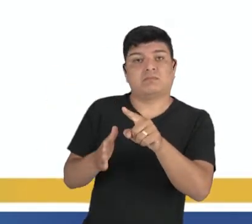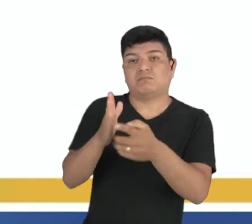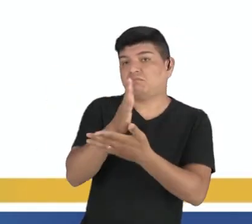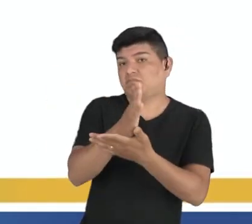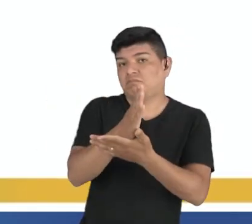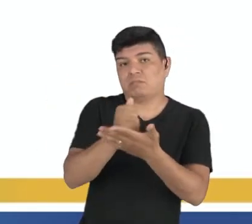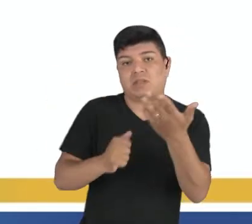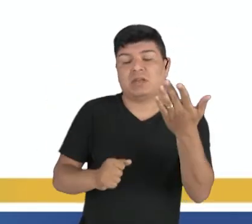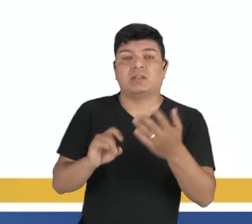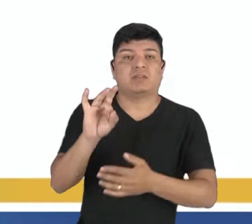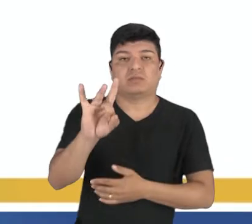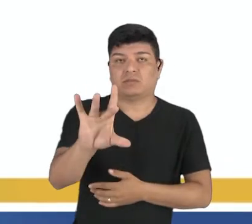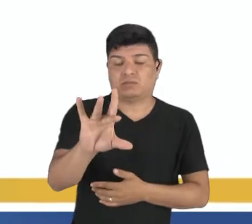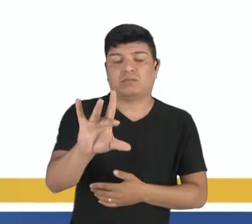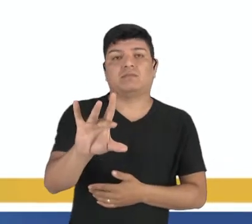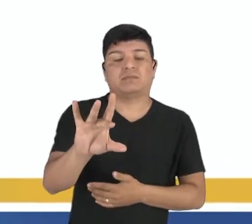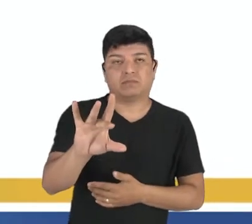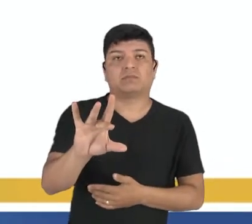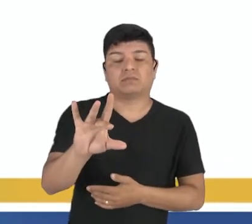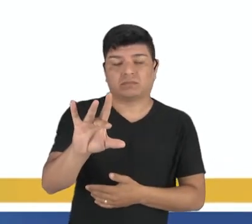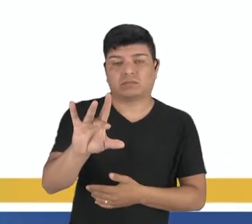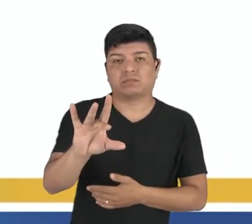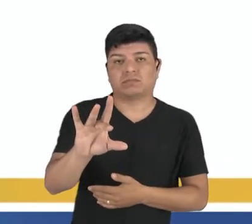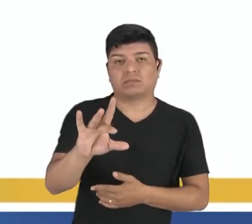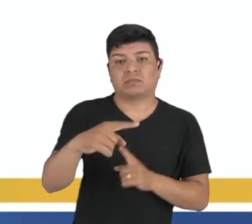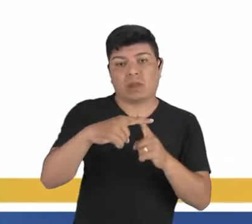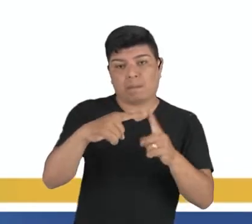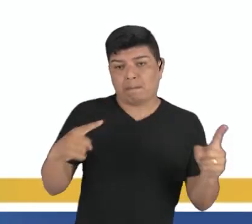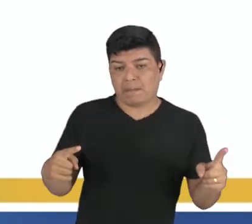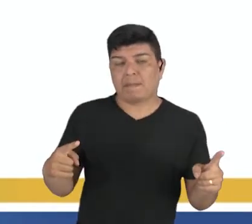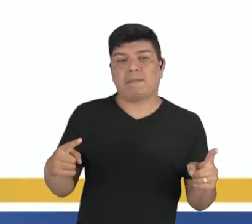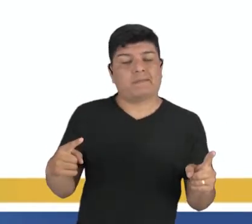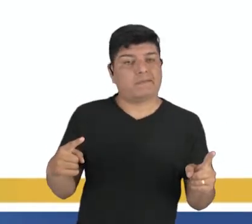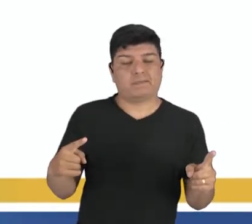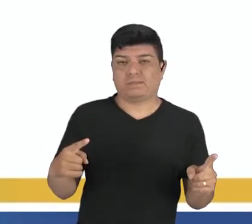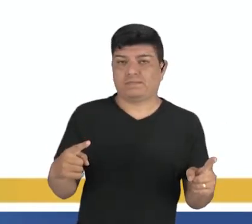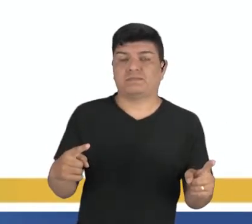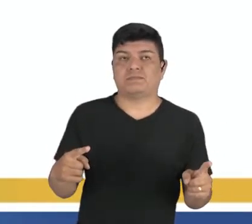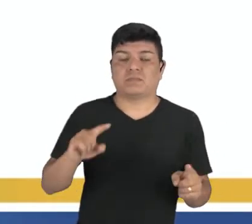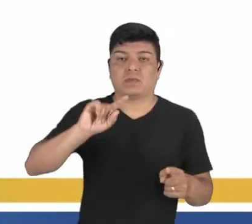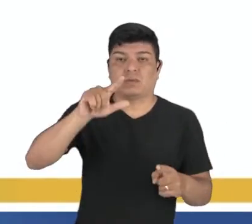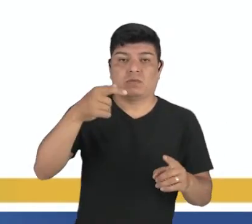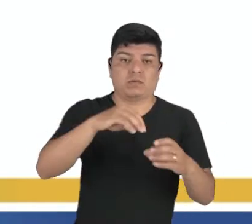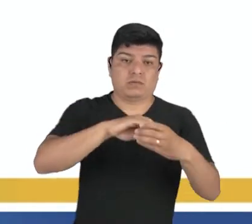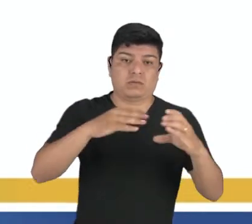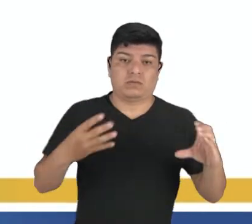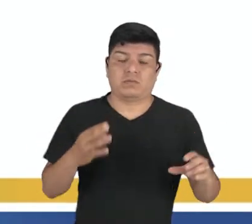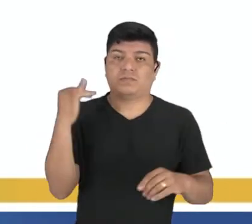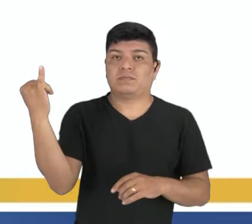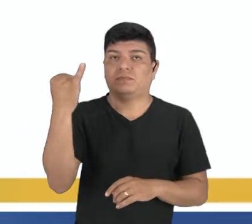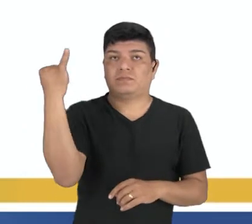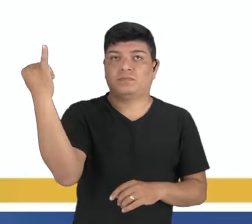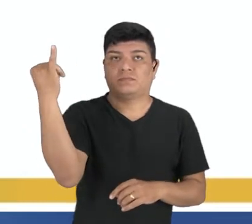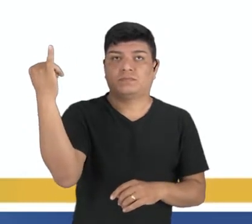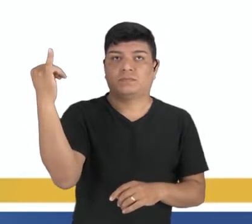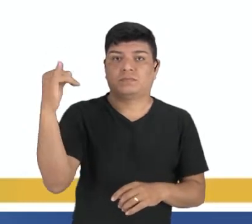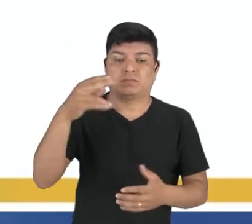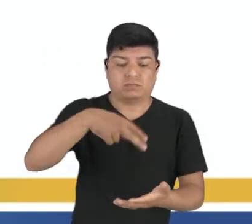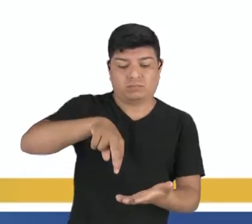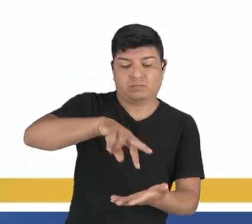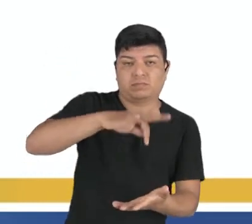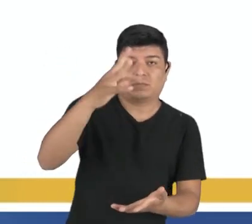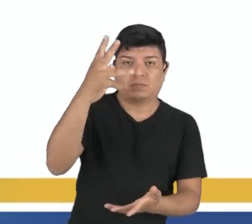mais é do que a metade desse círculo, ou seja, uma meia-lua. Outra característica muito importante, nas